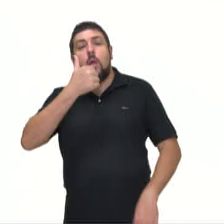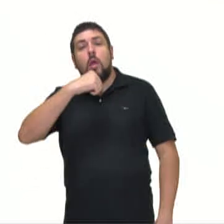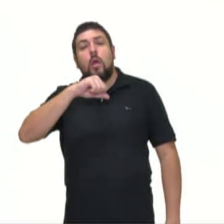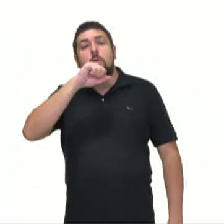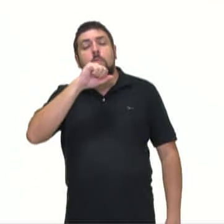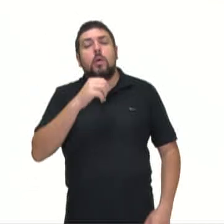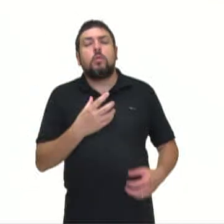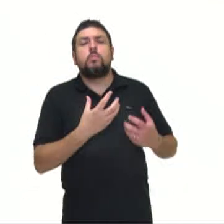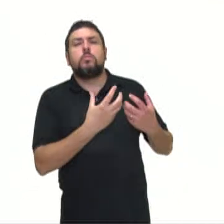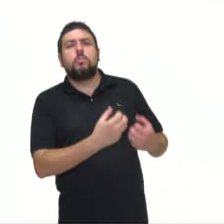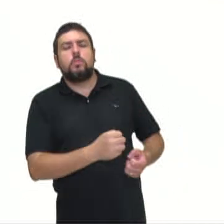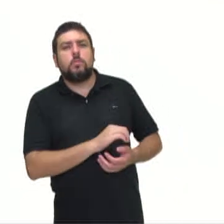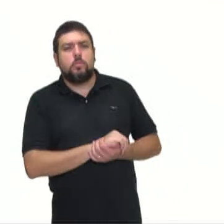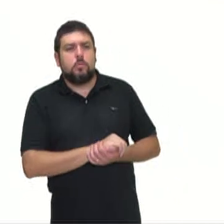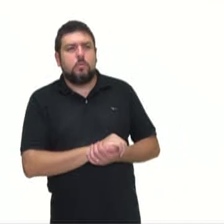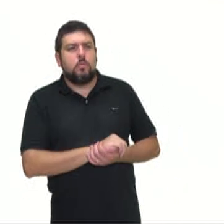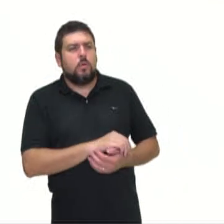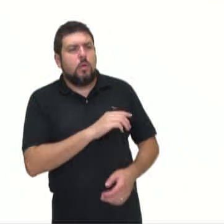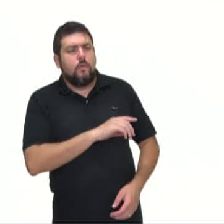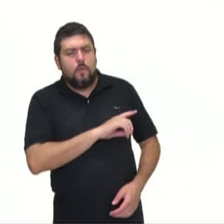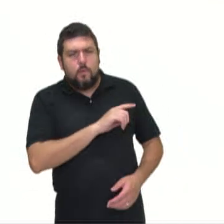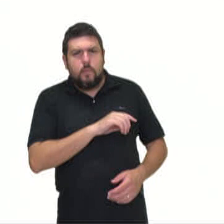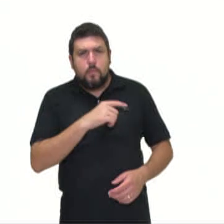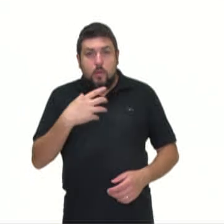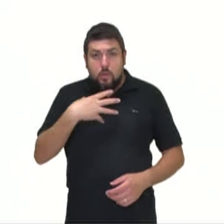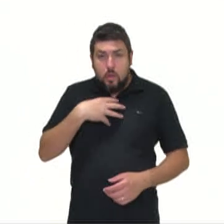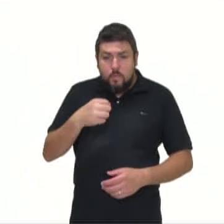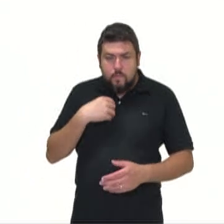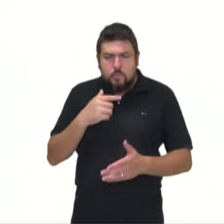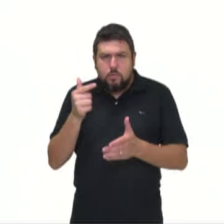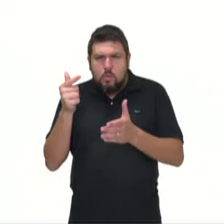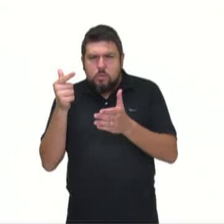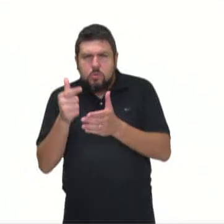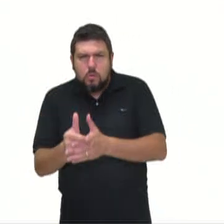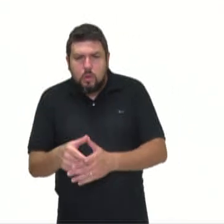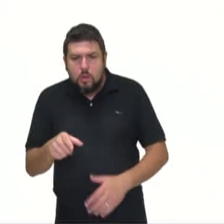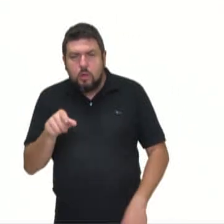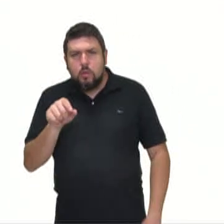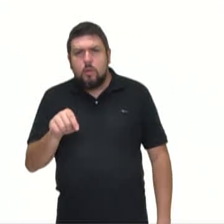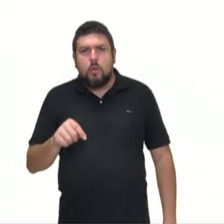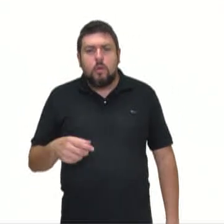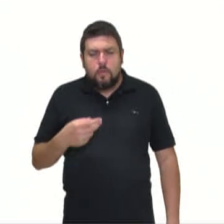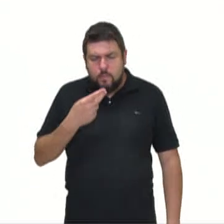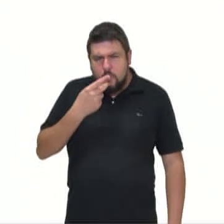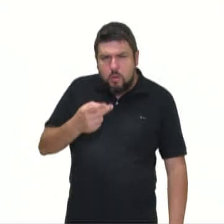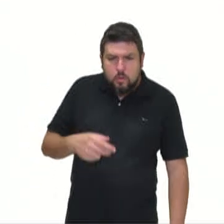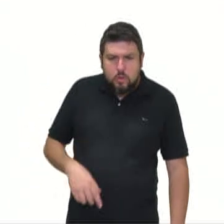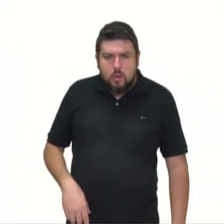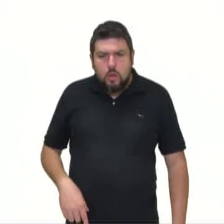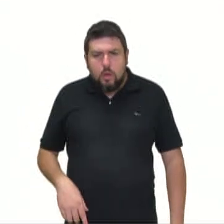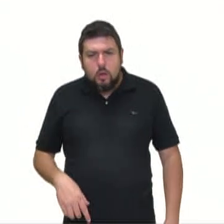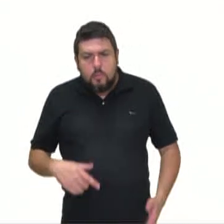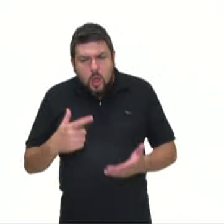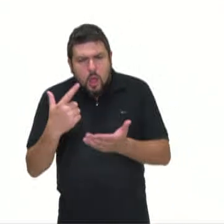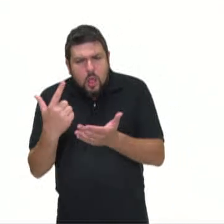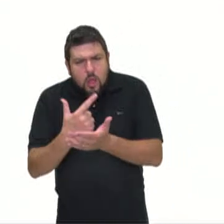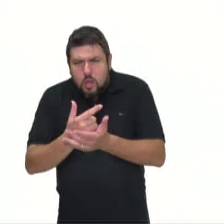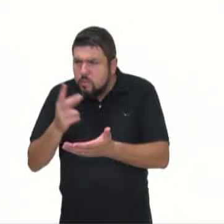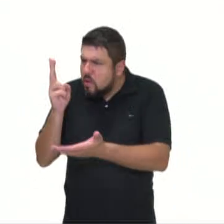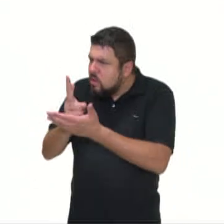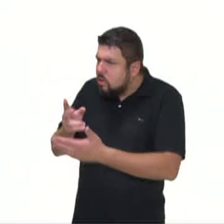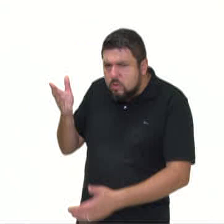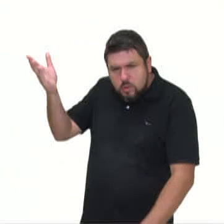atendeu. Voltou-se para a filha e, com enorme surpresa, exclamou: "Mas este livro nunca saiu daqui,